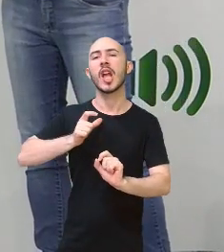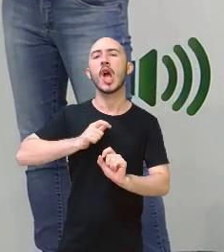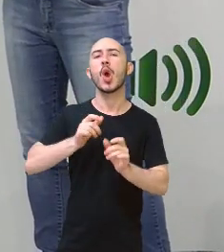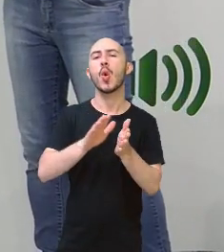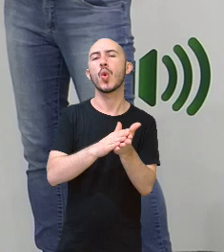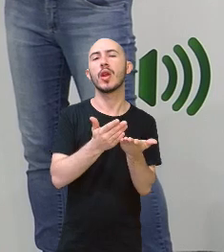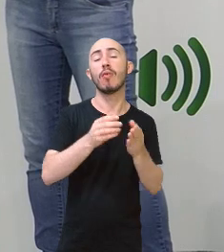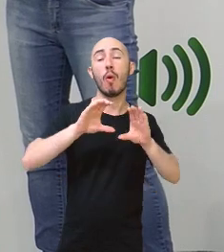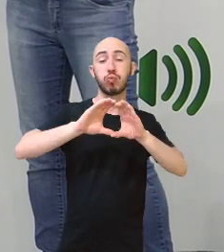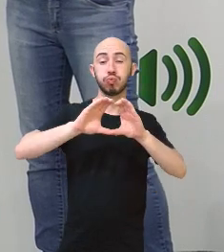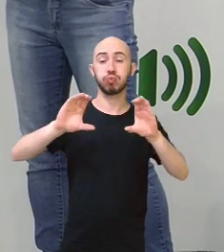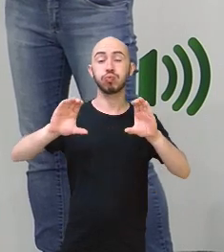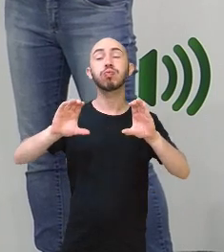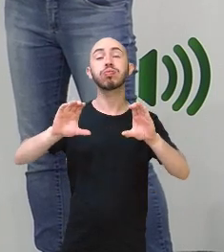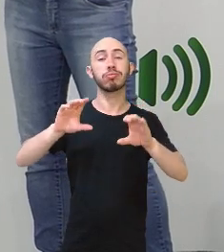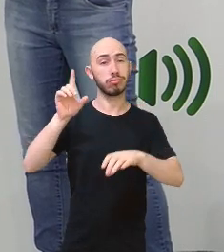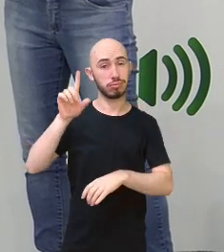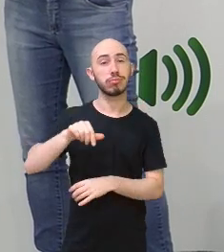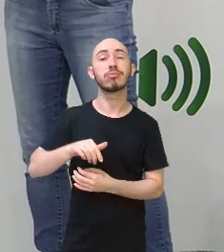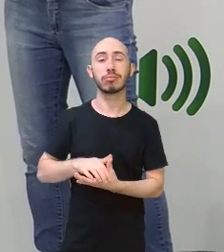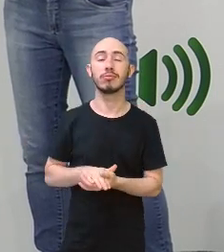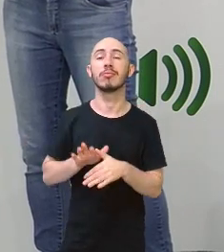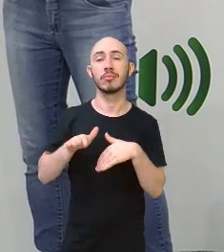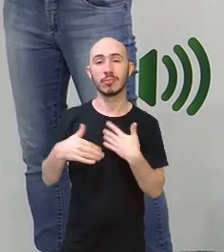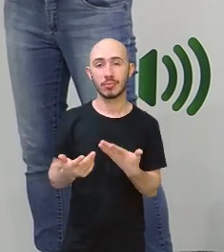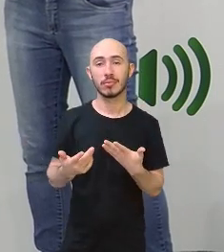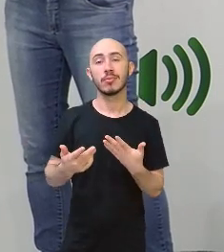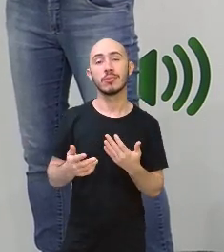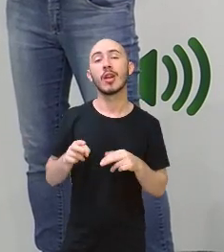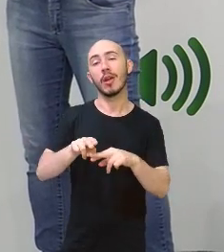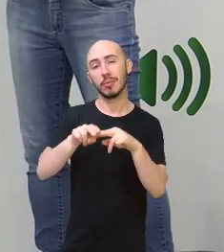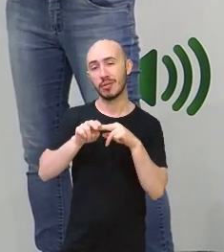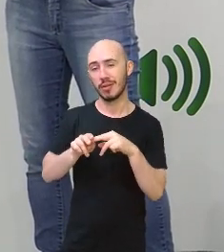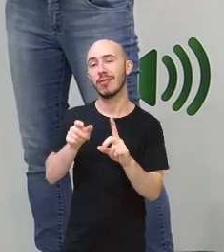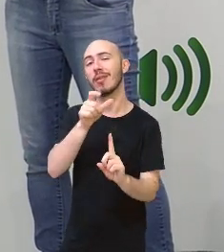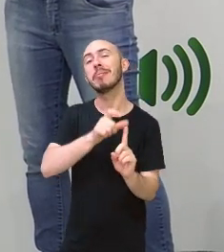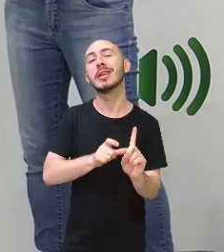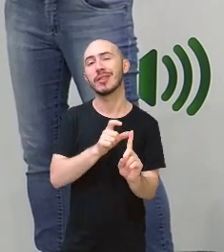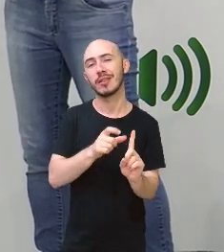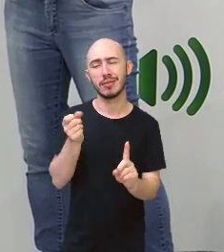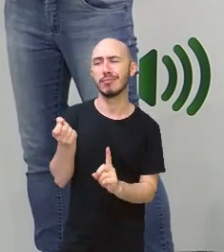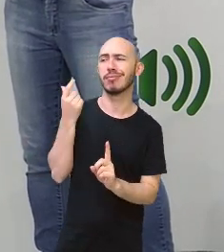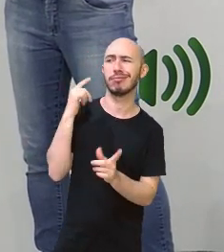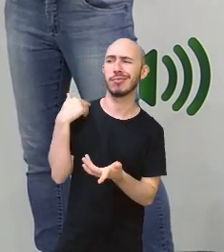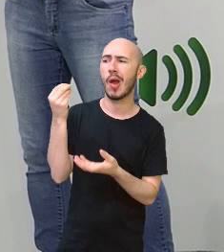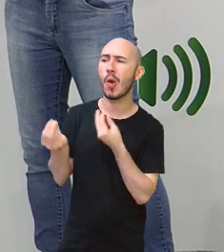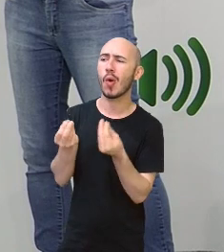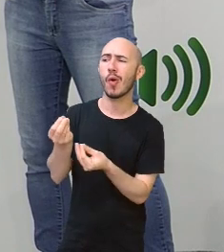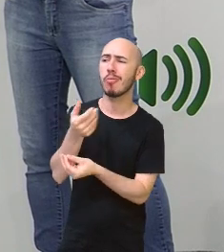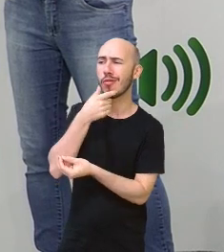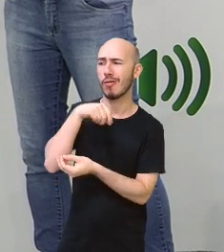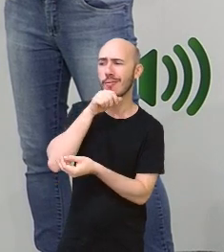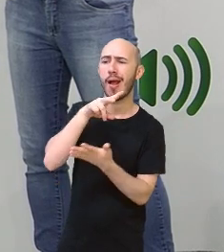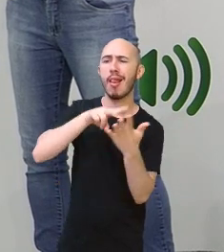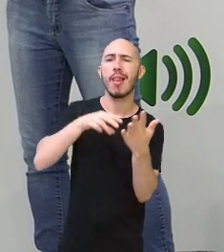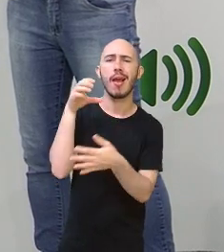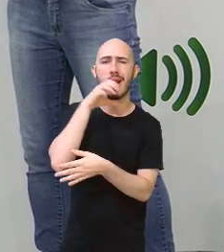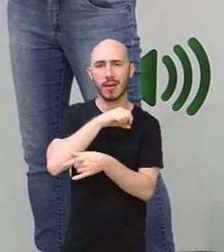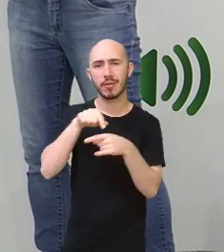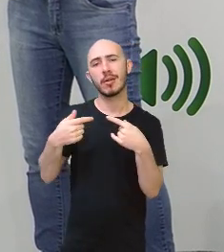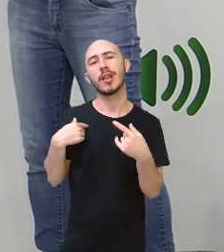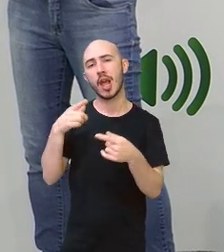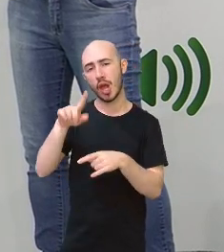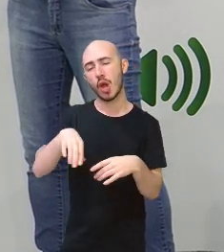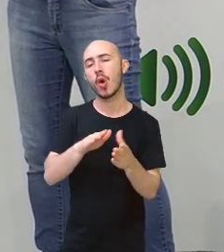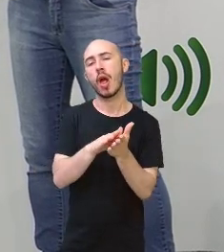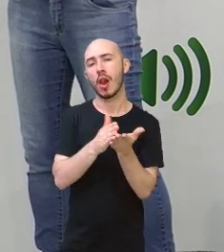grosso, é um livro bastante volumoso, né? Por isso que a Mafalda estranhou que o pai dela leu tão rapidamente esse livro. Mas, geralmente, ele é um